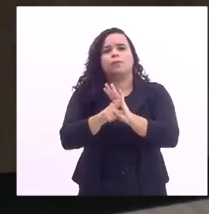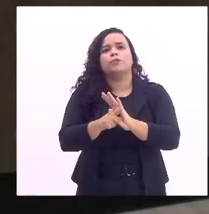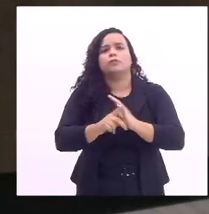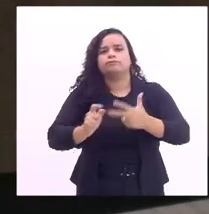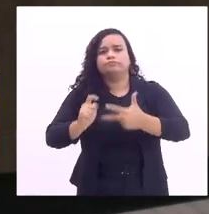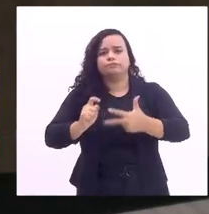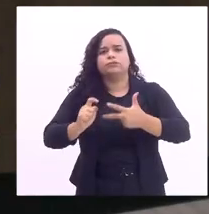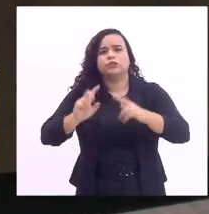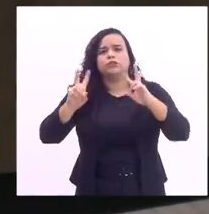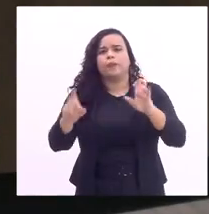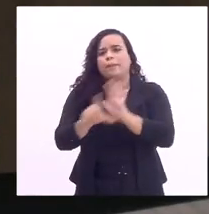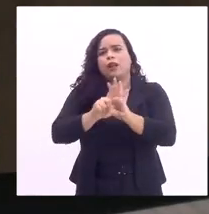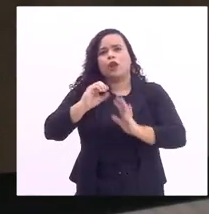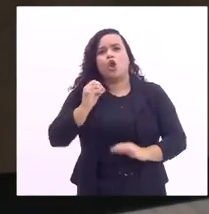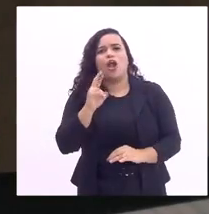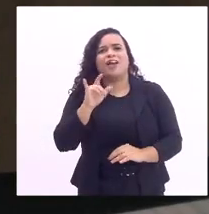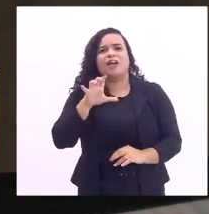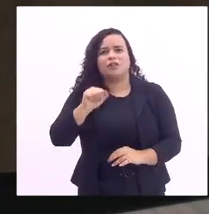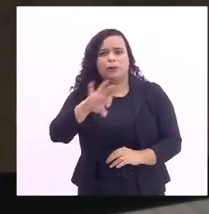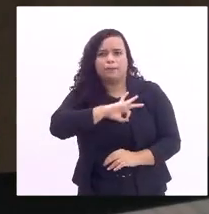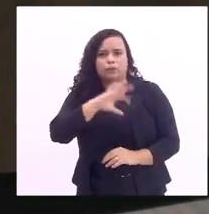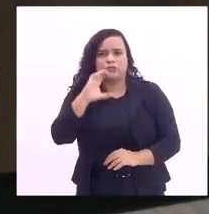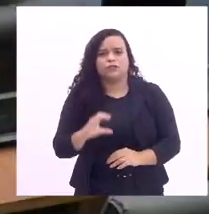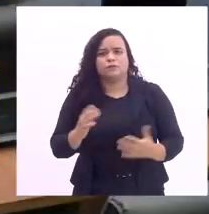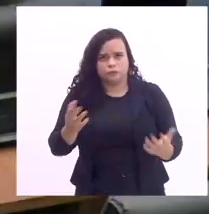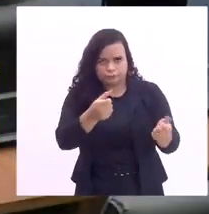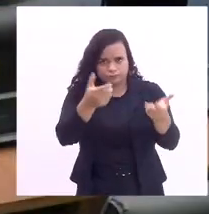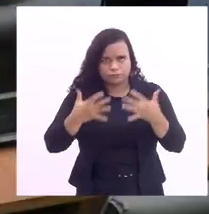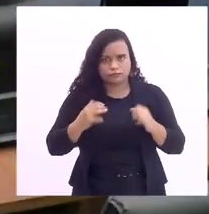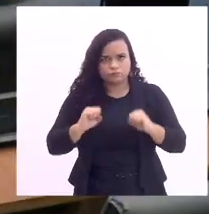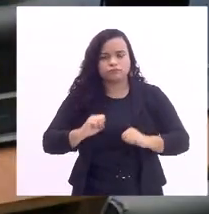que trata da lei orgânica da Polícia Civil.